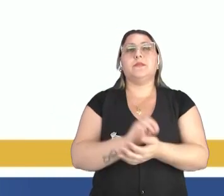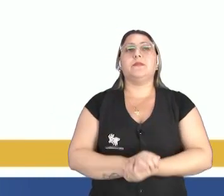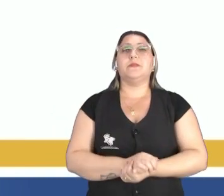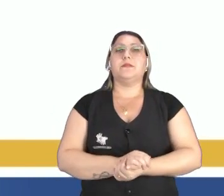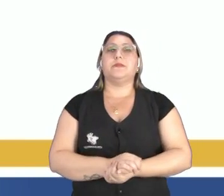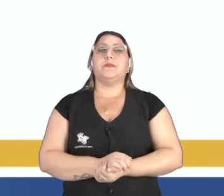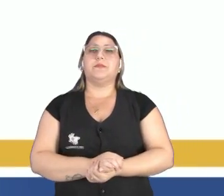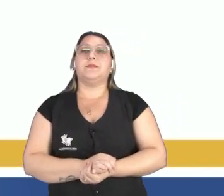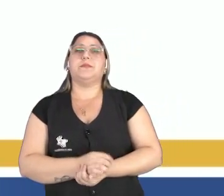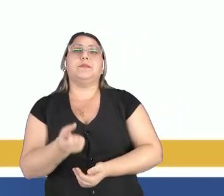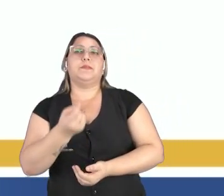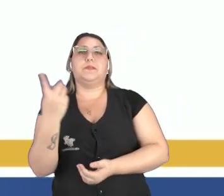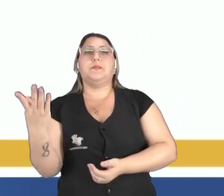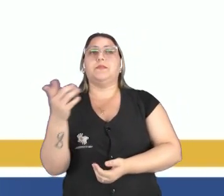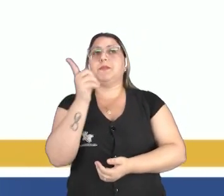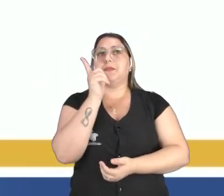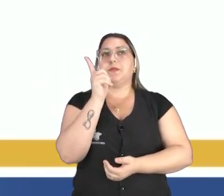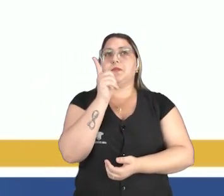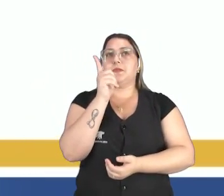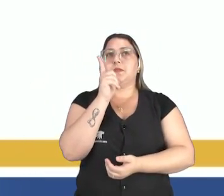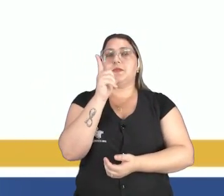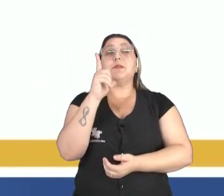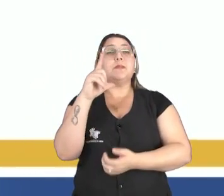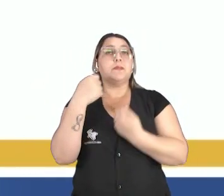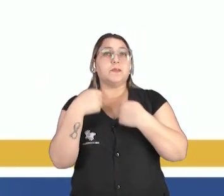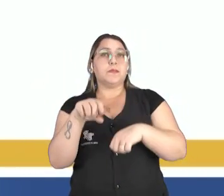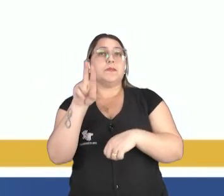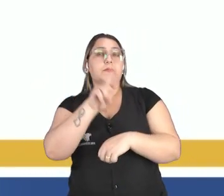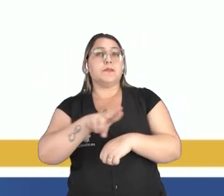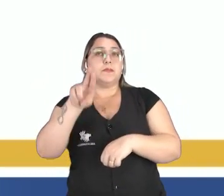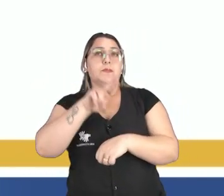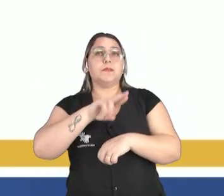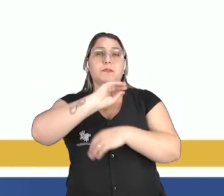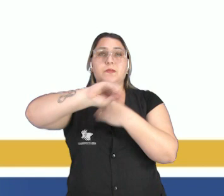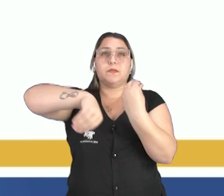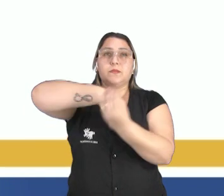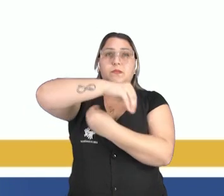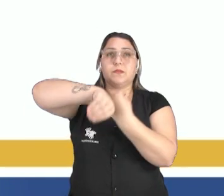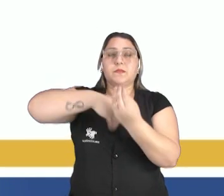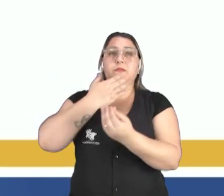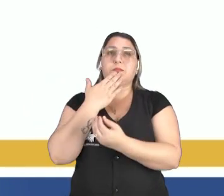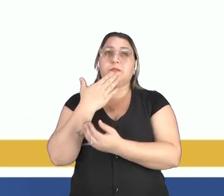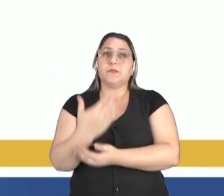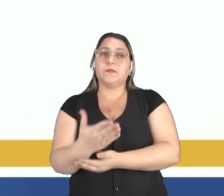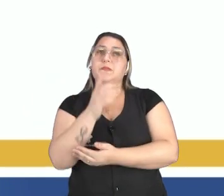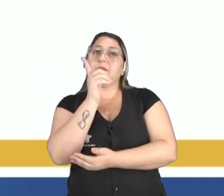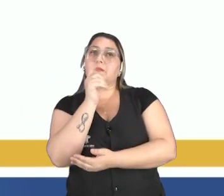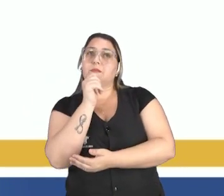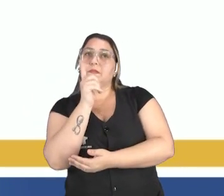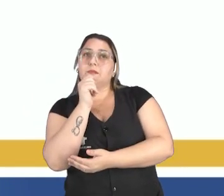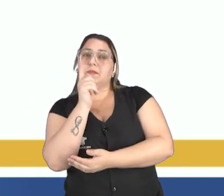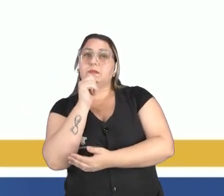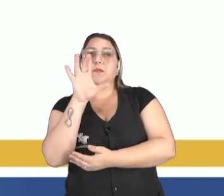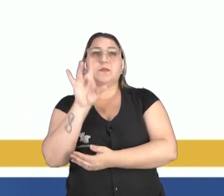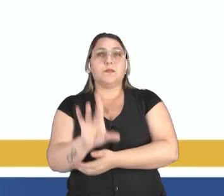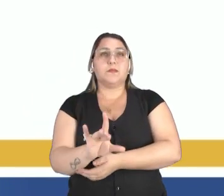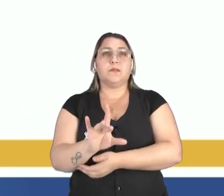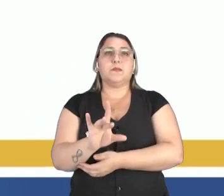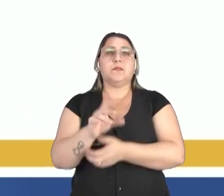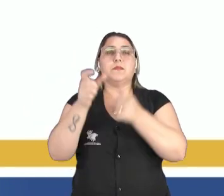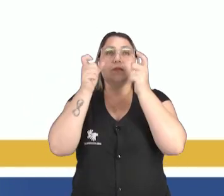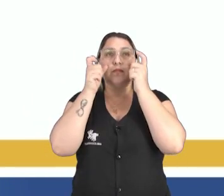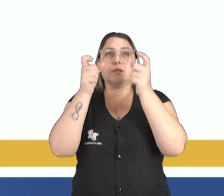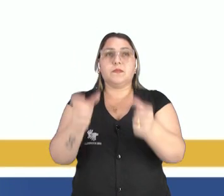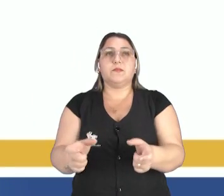ó, a quantidade de água que deve ser utilizada na mistura. Então, está pedindo apenas a água. É só você prestar